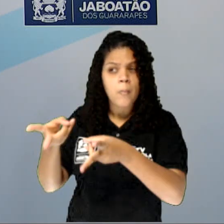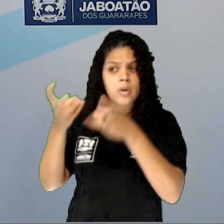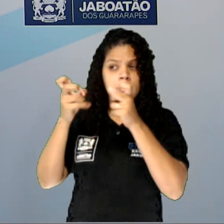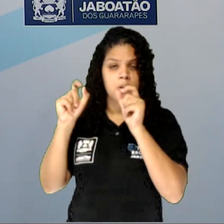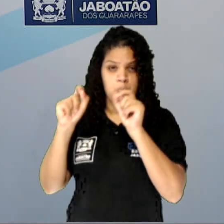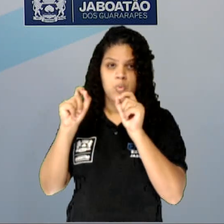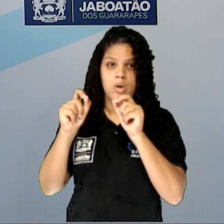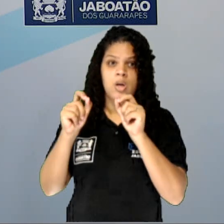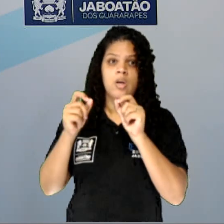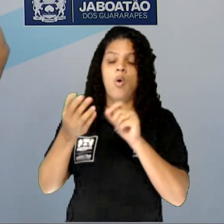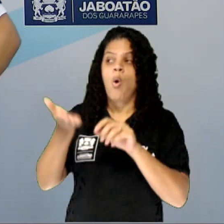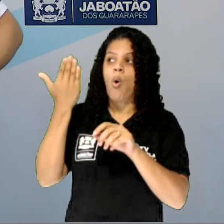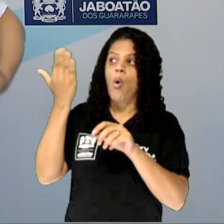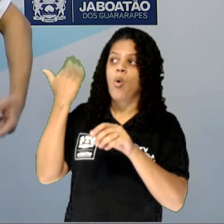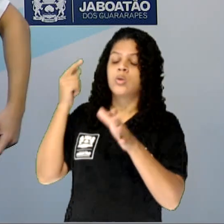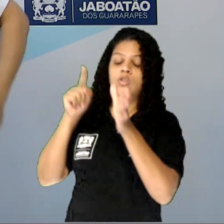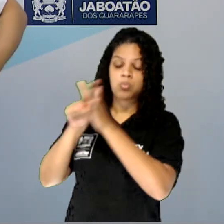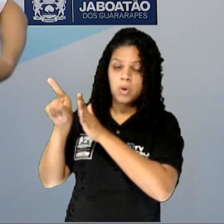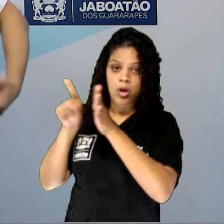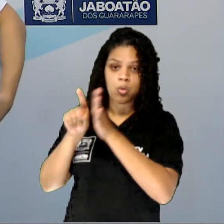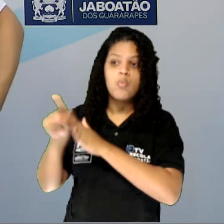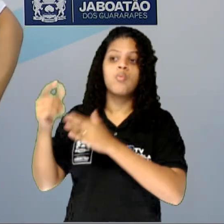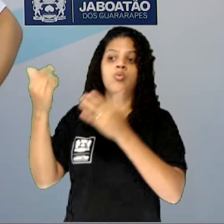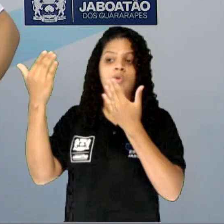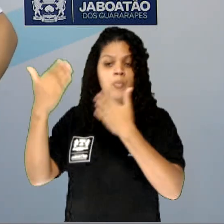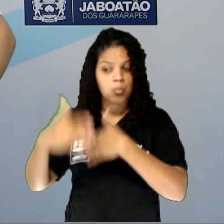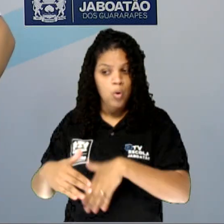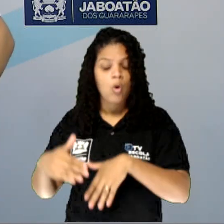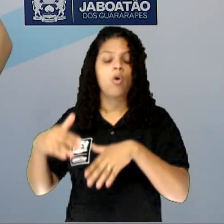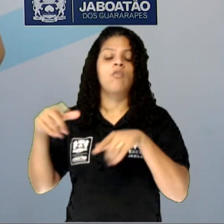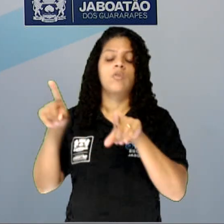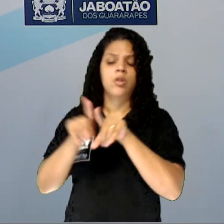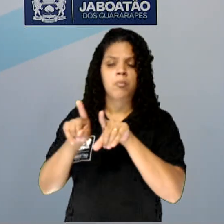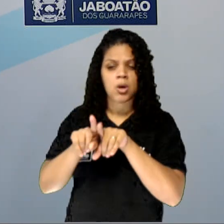algo parecido. Em outras provas, em outros anos, é